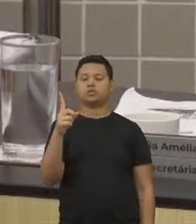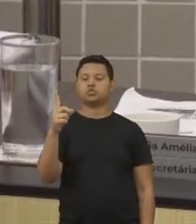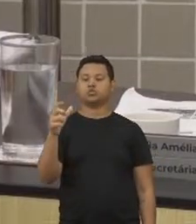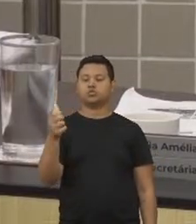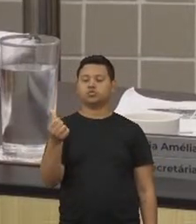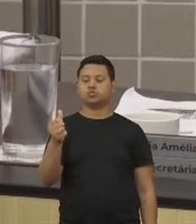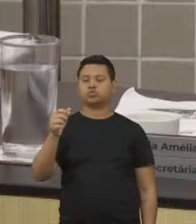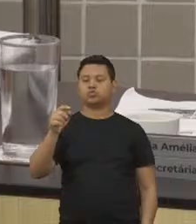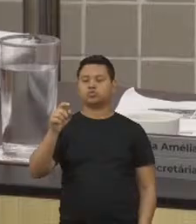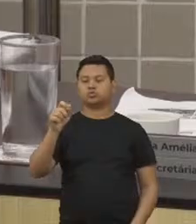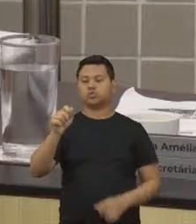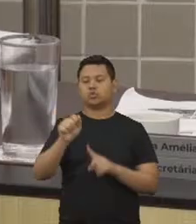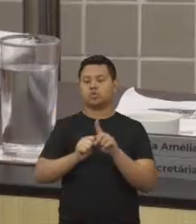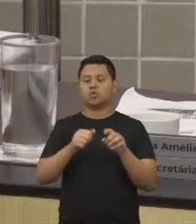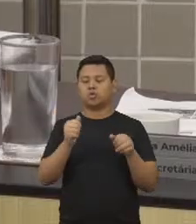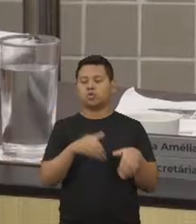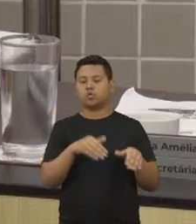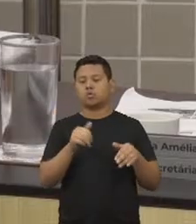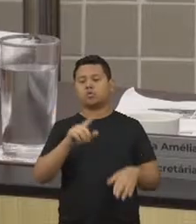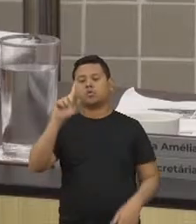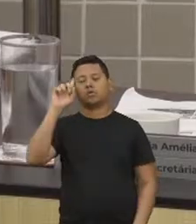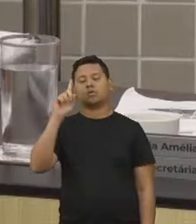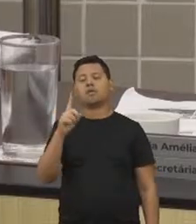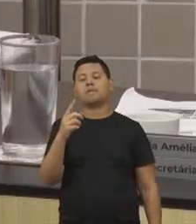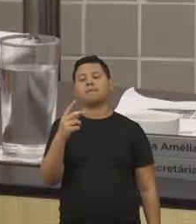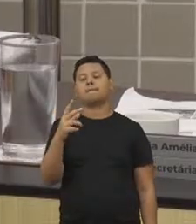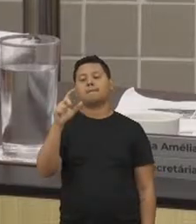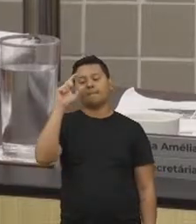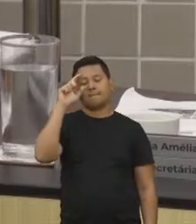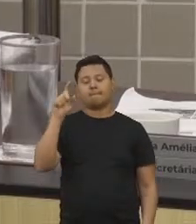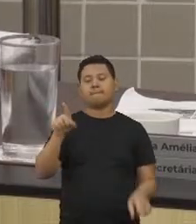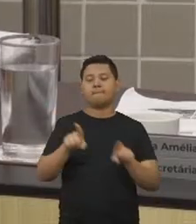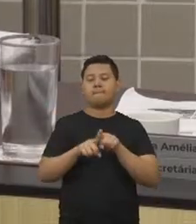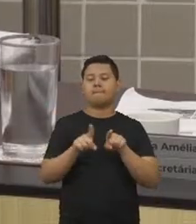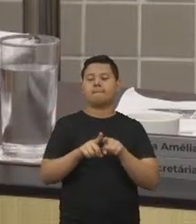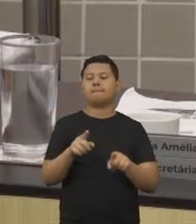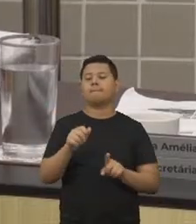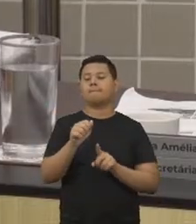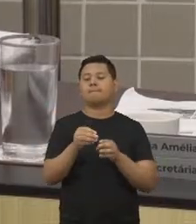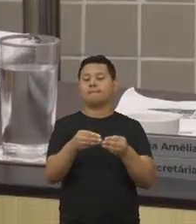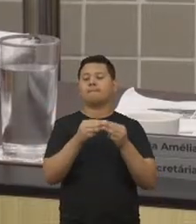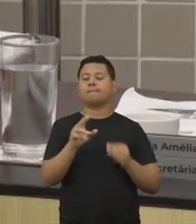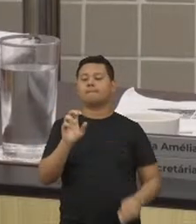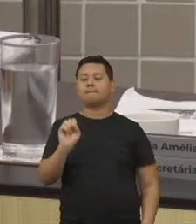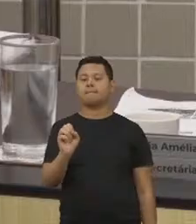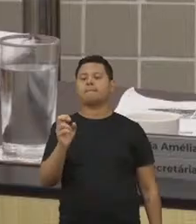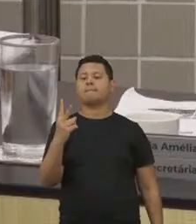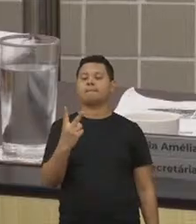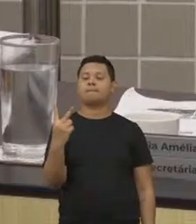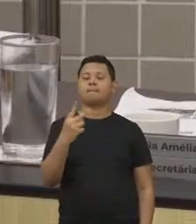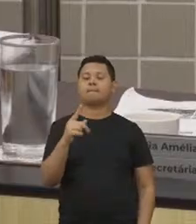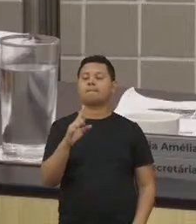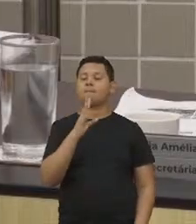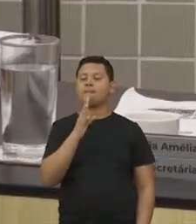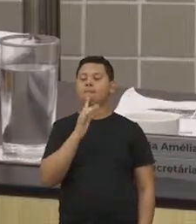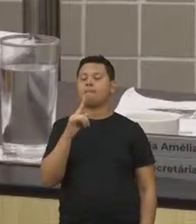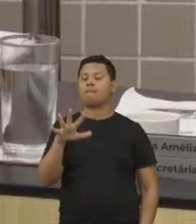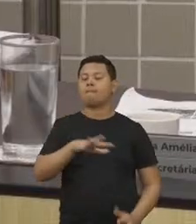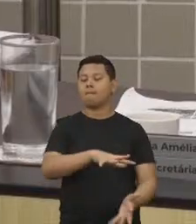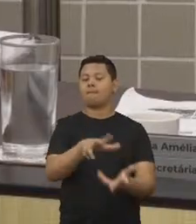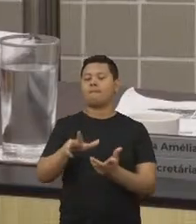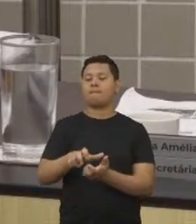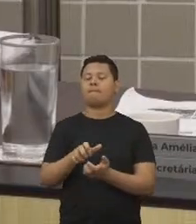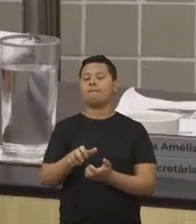16 de setembro. Autoria, Marcelo Dantas. Moção 822, moção de reconhecimento pelo Dia